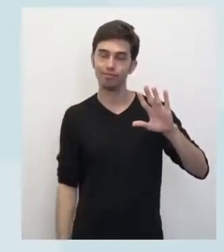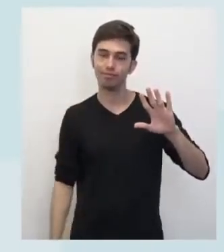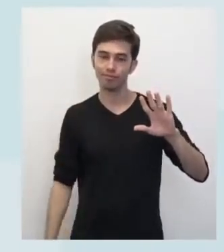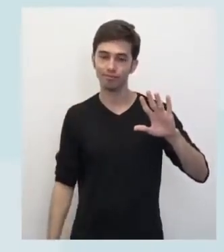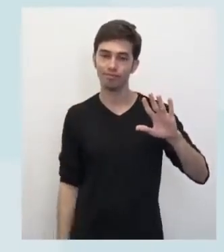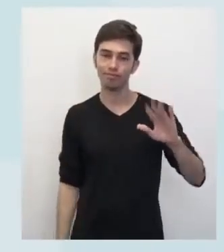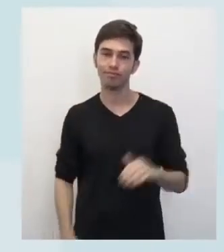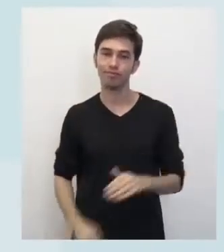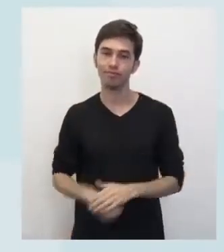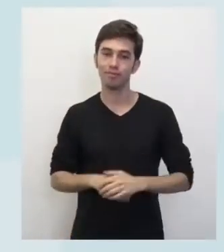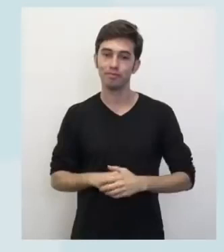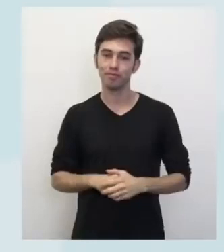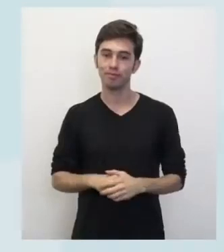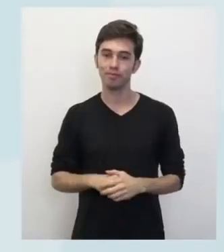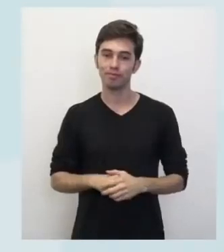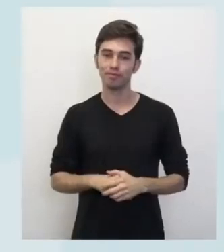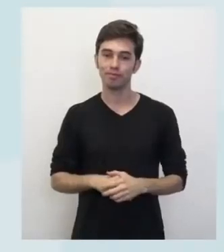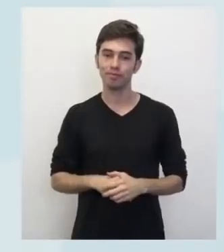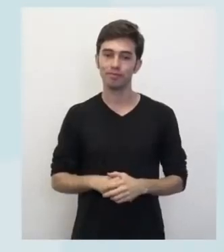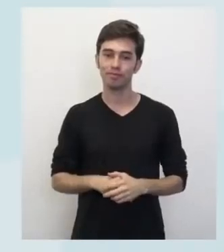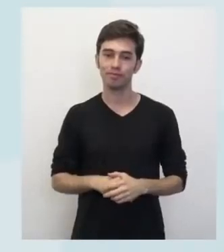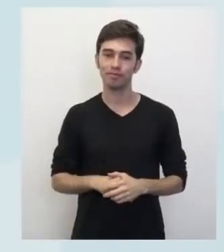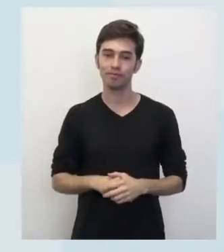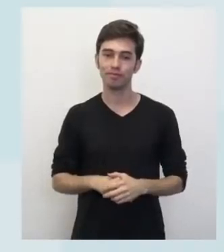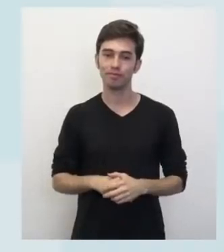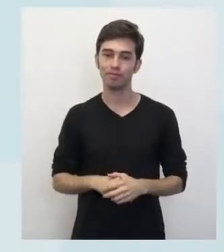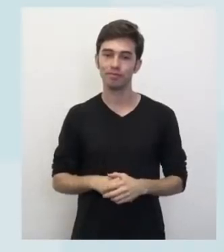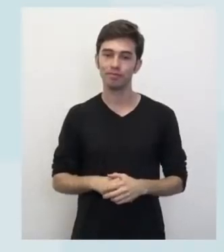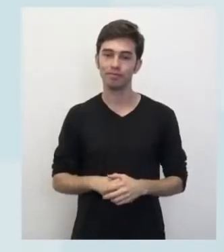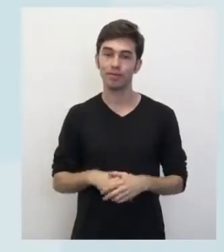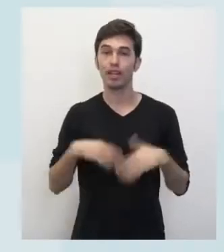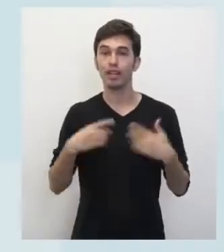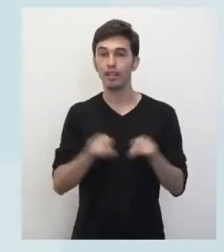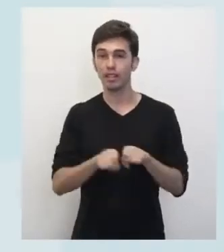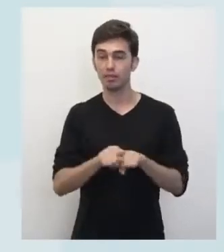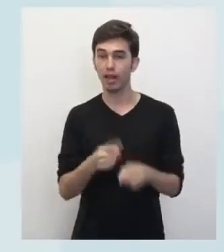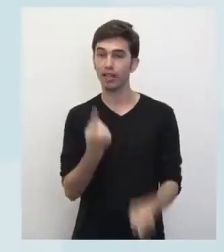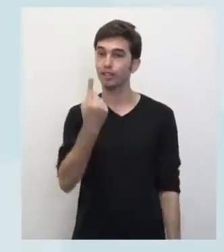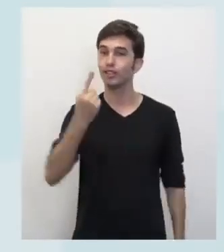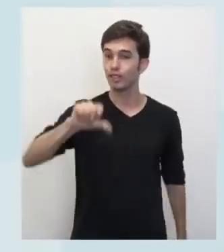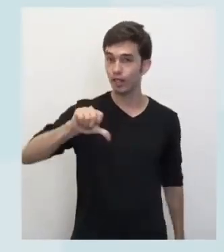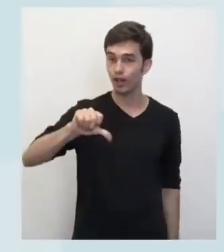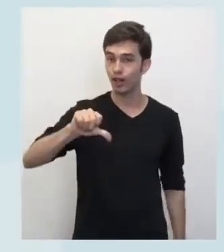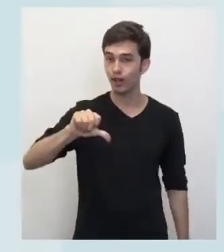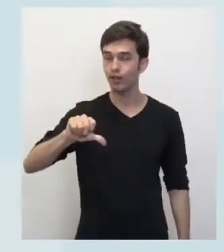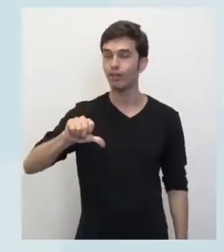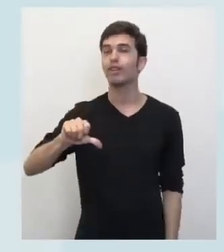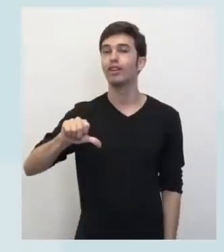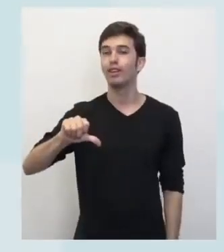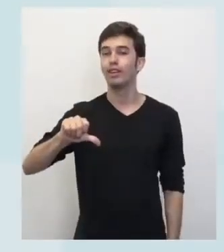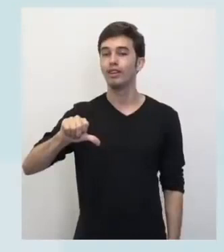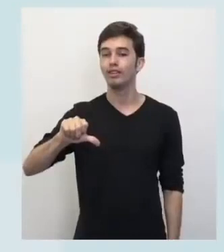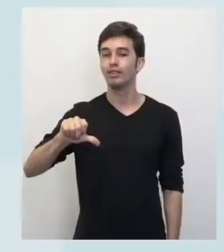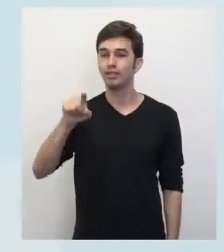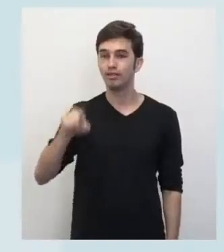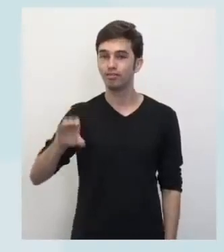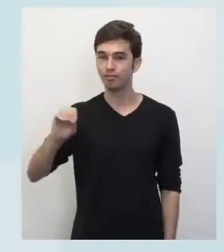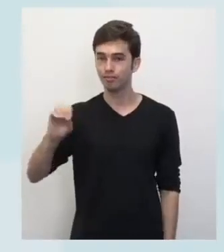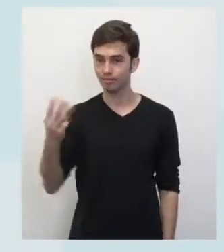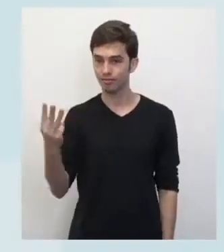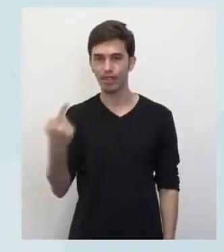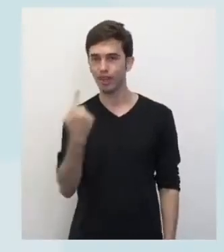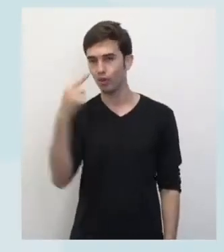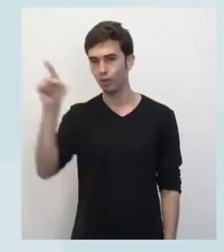17 e 3. Isso, tá. E às 19h03. Então, às 19h03 aí é o